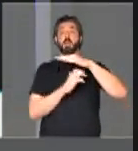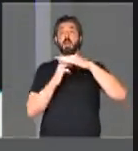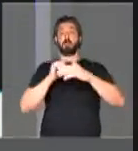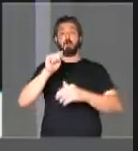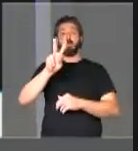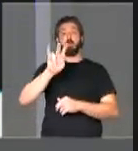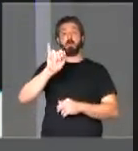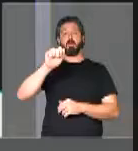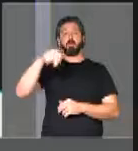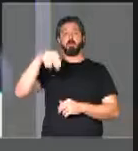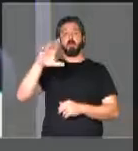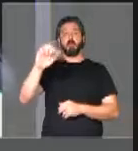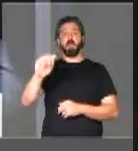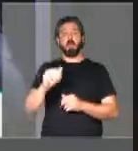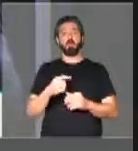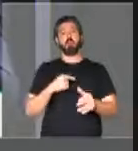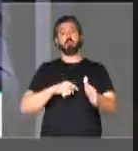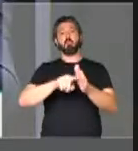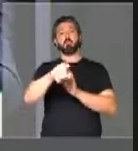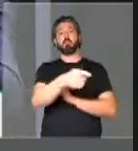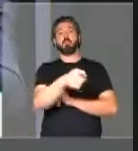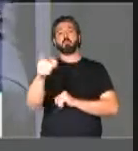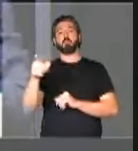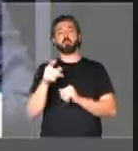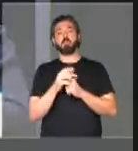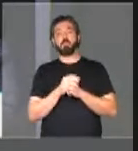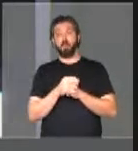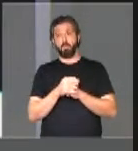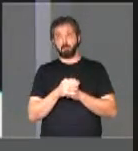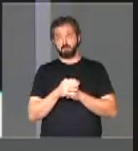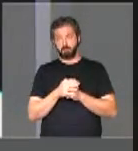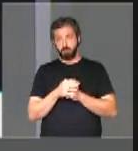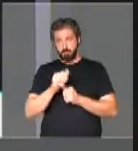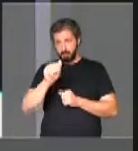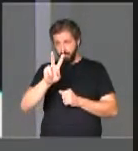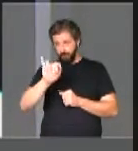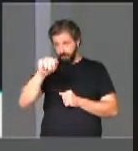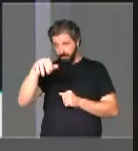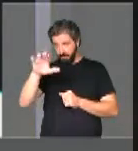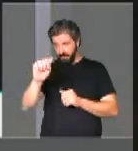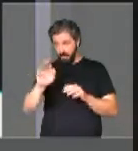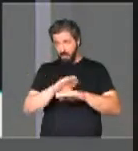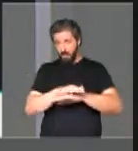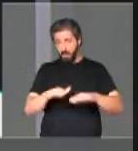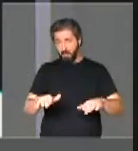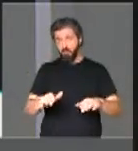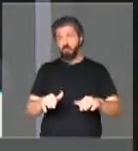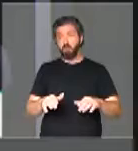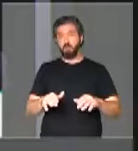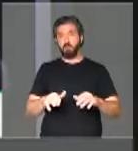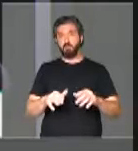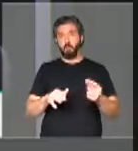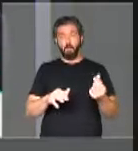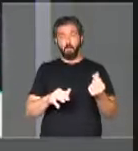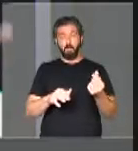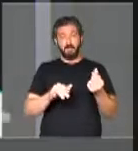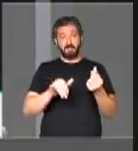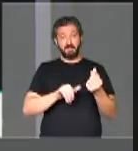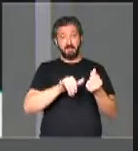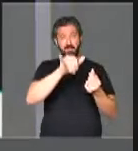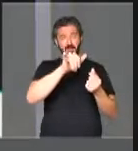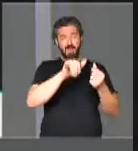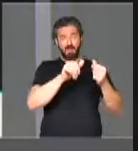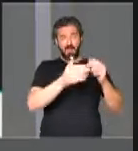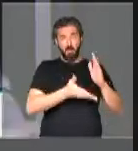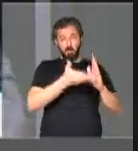empresa Avianca. E eu pergunto aos senhores, o fechamento da Avianca aumentou o custo das